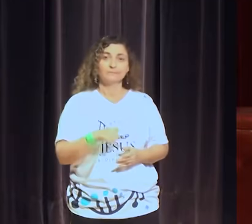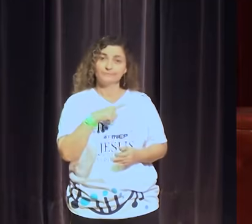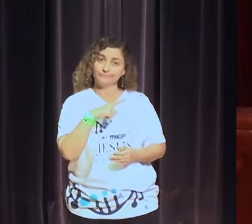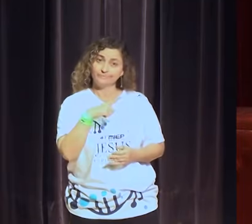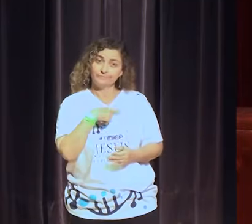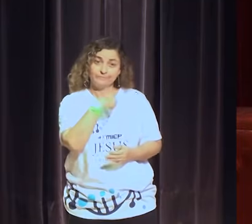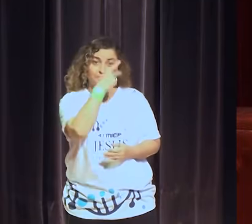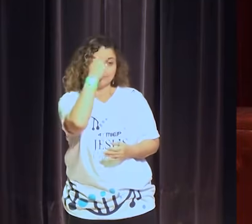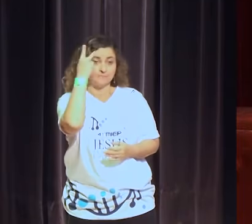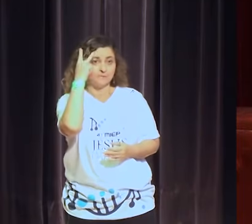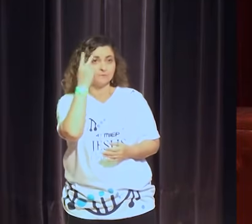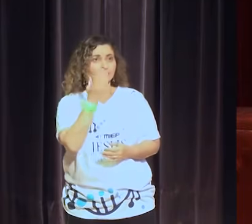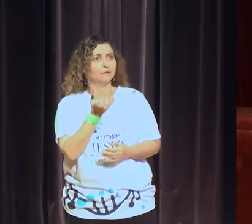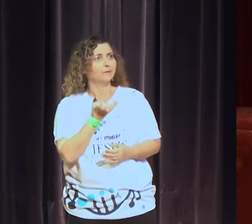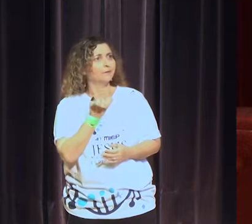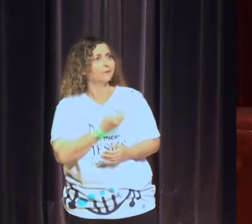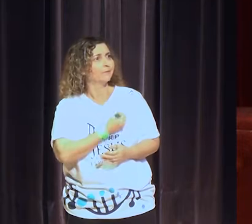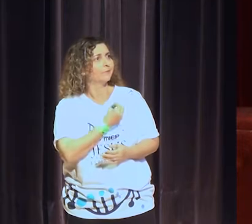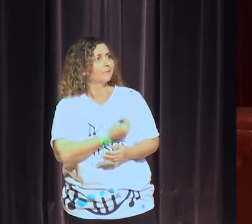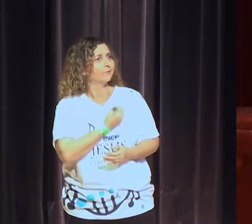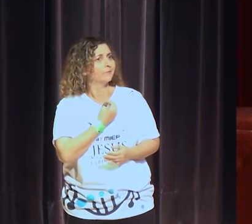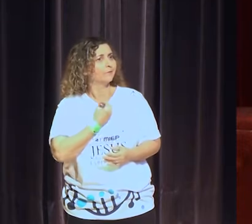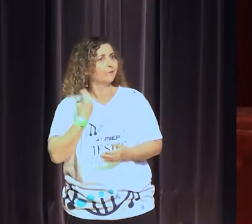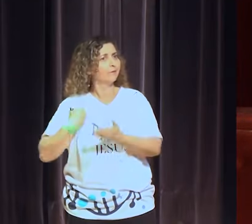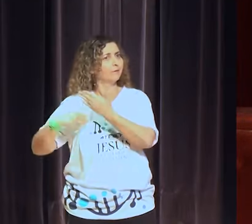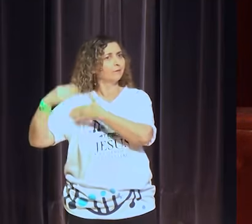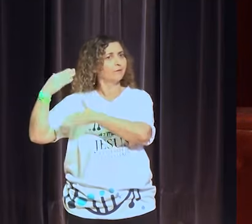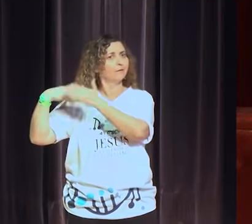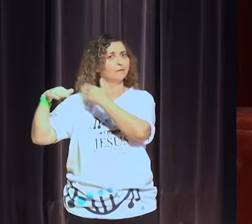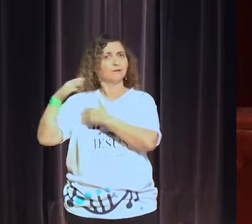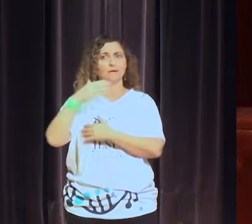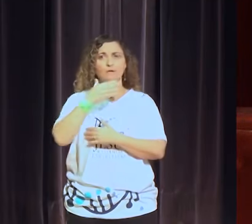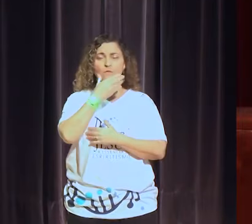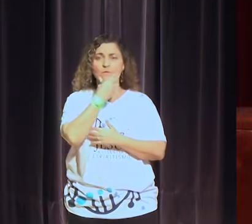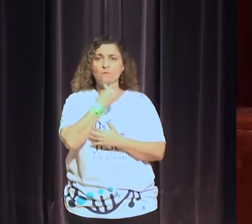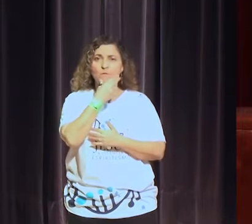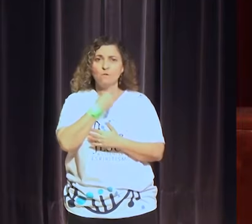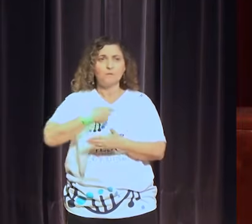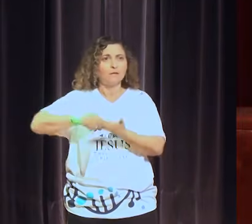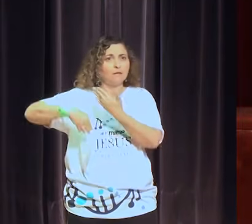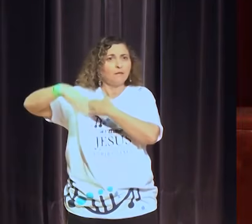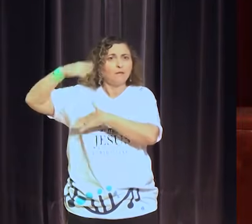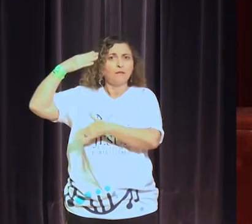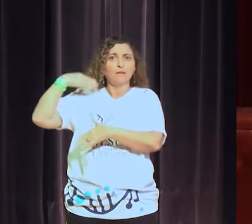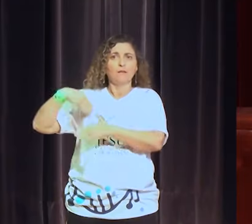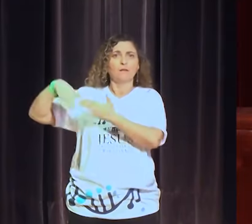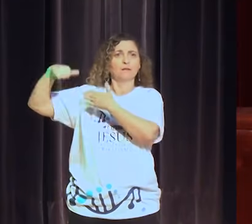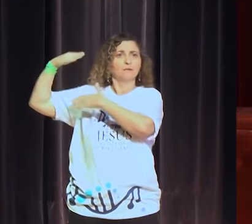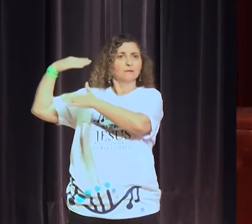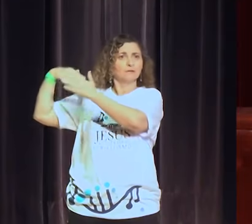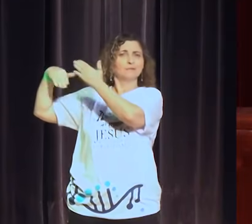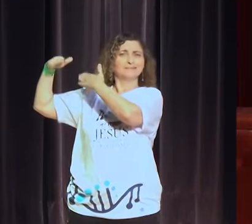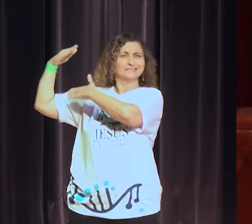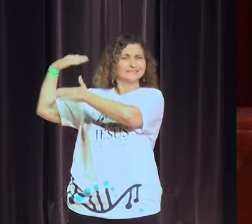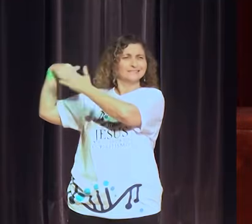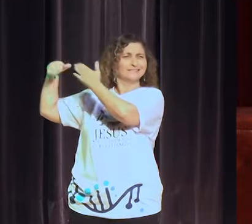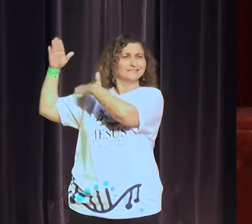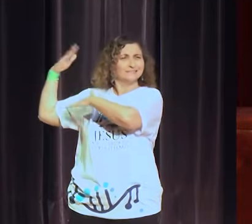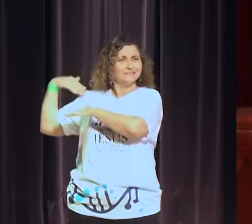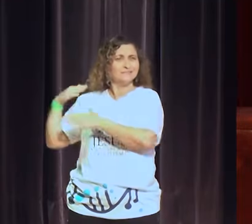gente querendo viver como o homem de Neandertal, tem outros querendo regredir à Idade